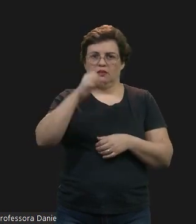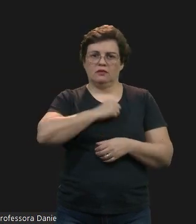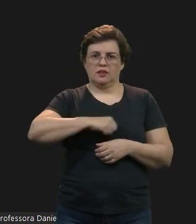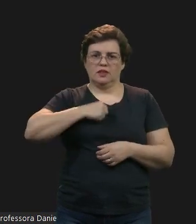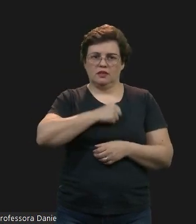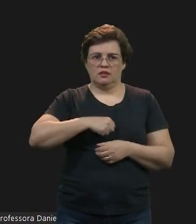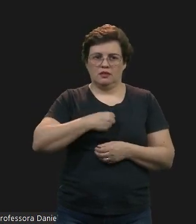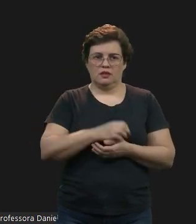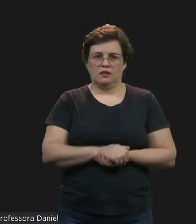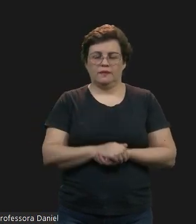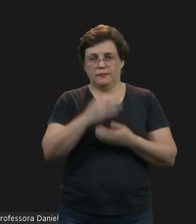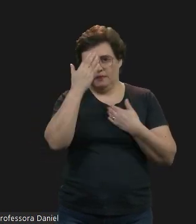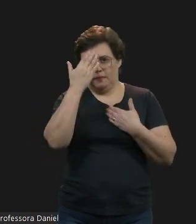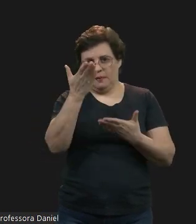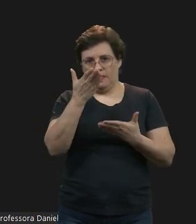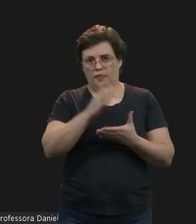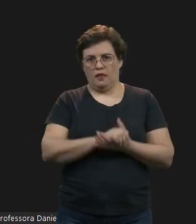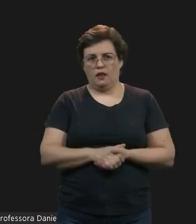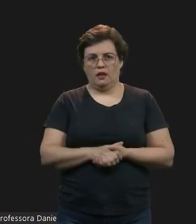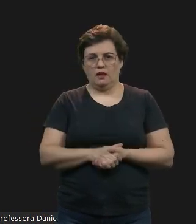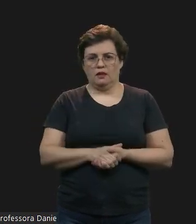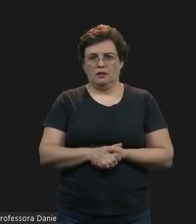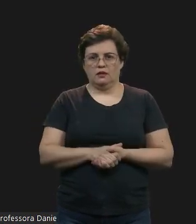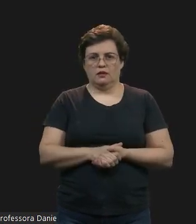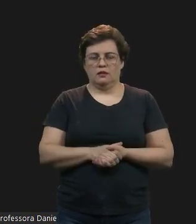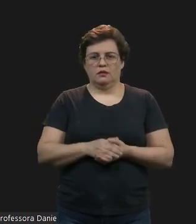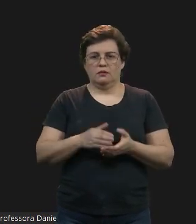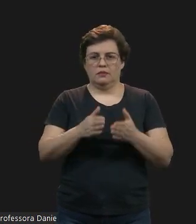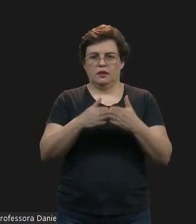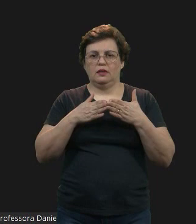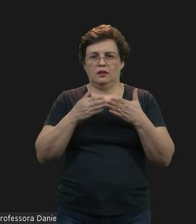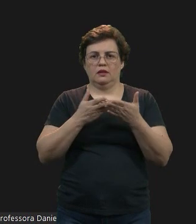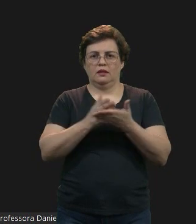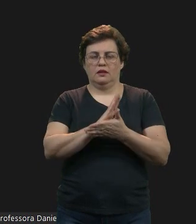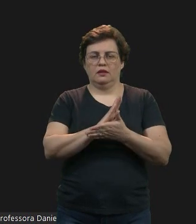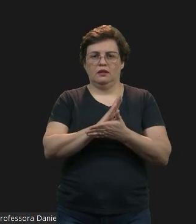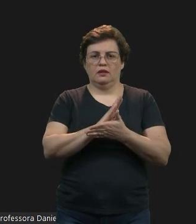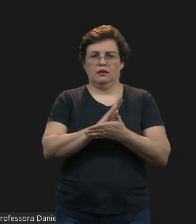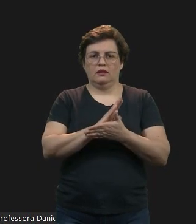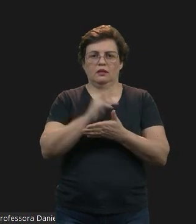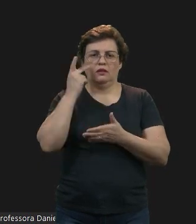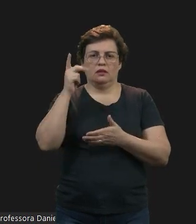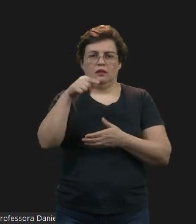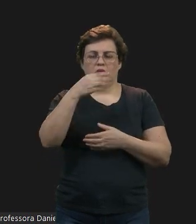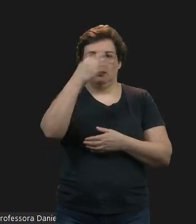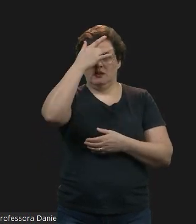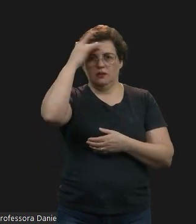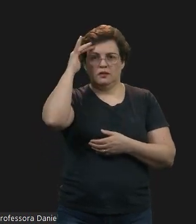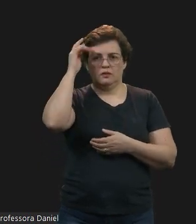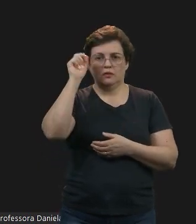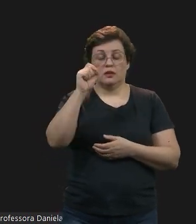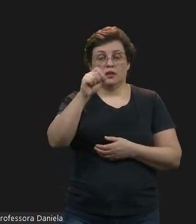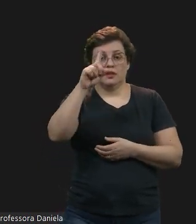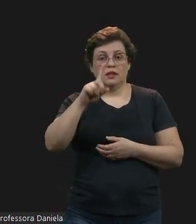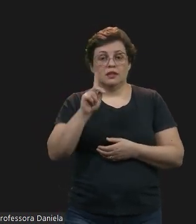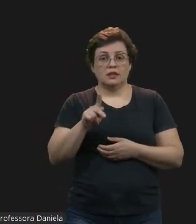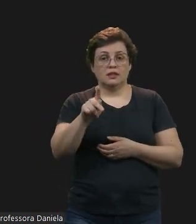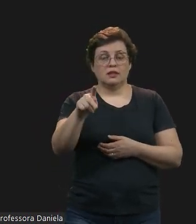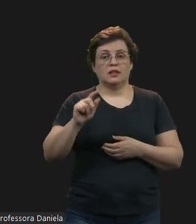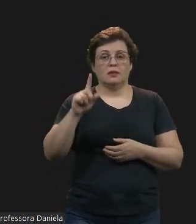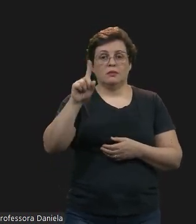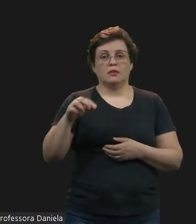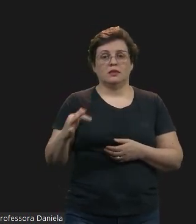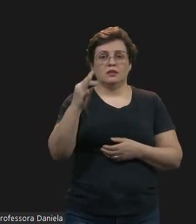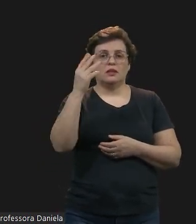Saudades eternas. Muito obrigada, presidente. Peço aprovação dos pares a essa pessoa que foi e sempre será, para